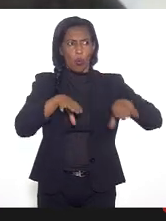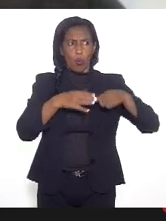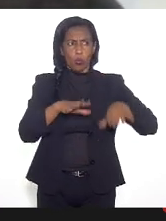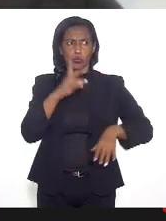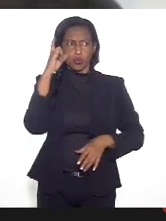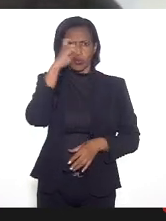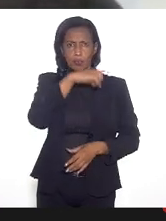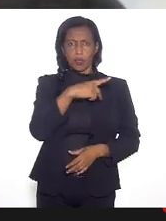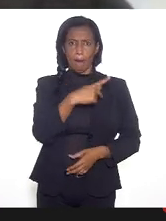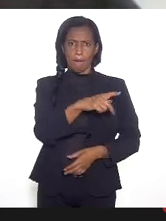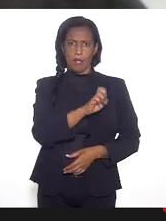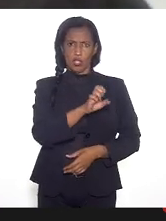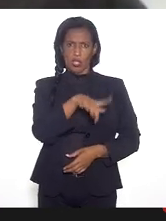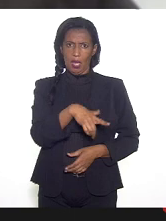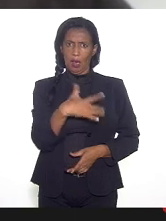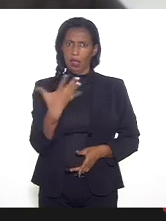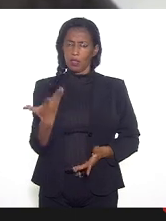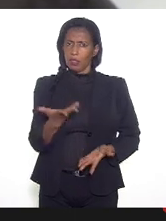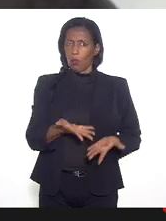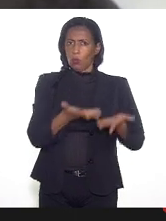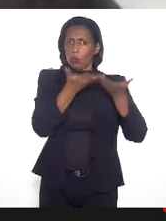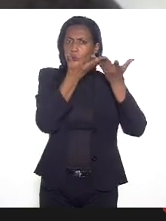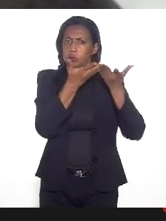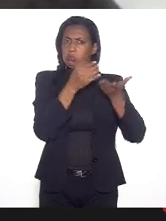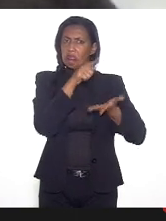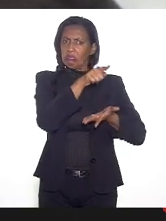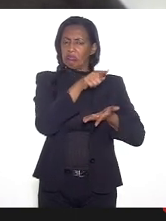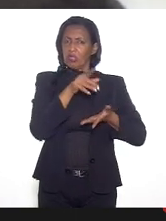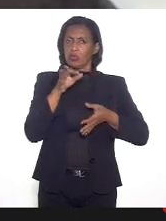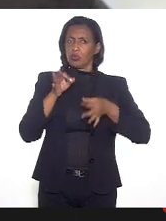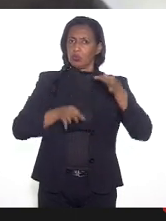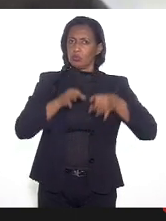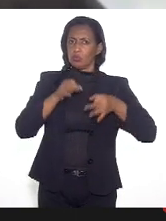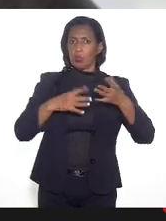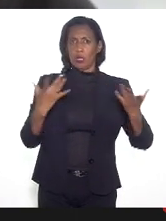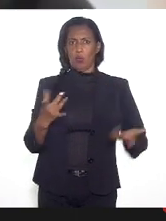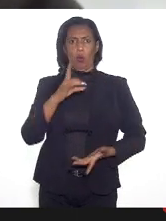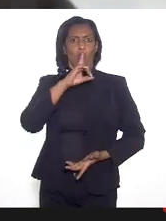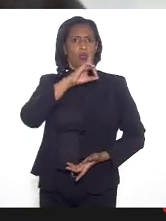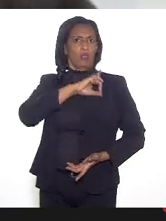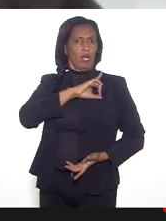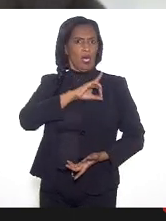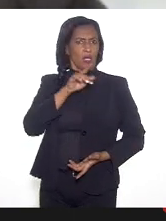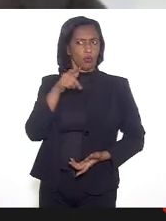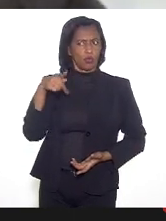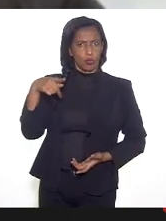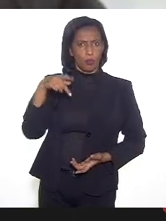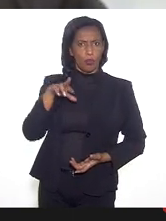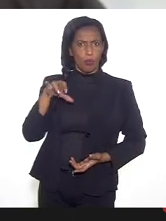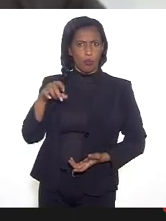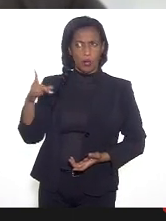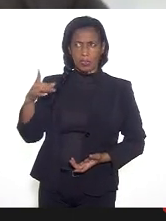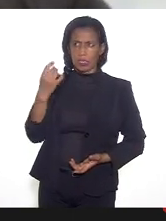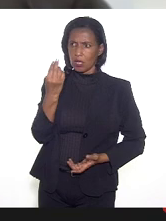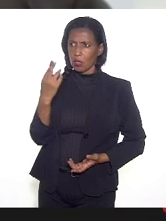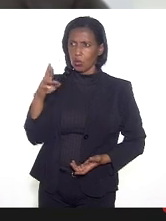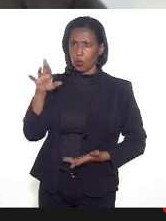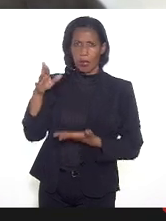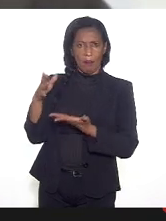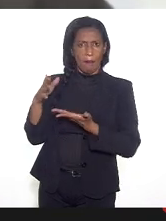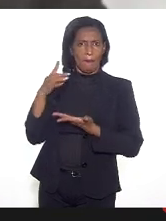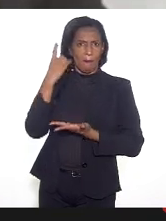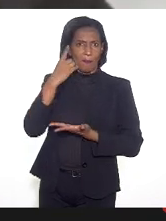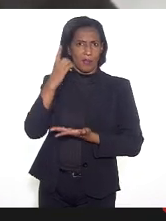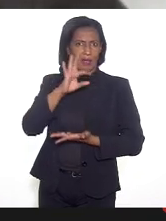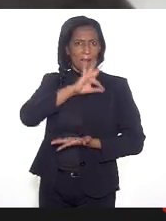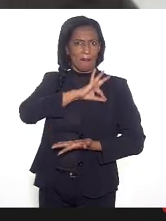que é o concurso da PGE, tão almejado, né, na carreira jurídica, assim como de delegado de polícia, que a doutora Marta Rocha se submeteu, foi aprovado e